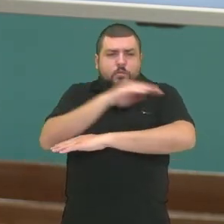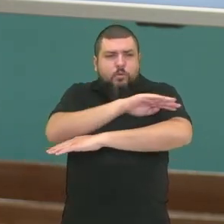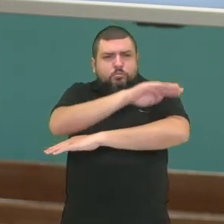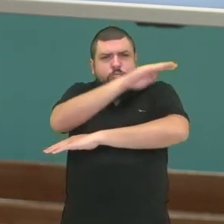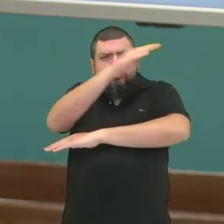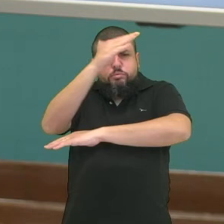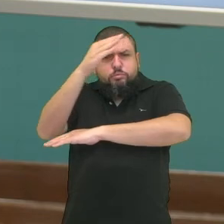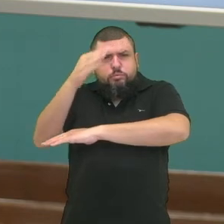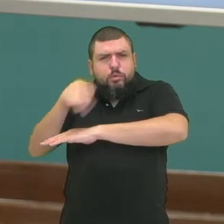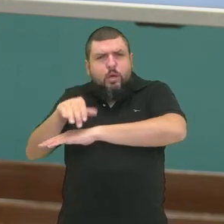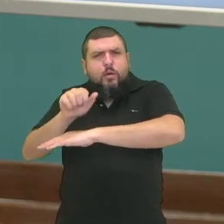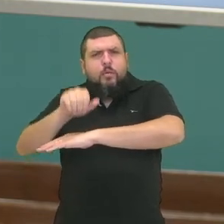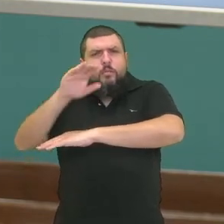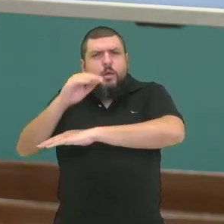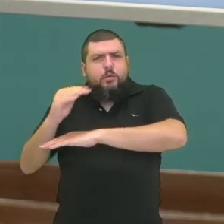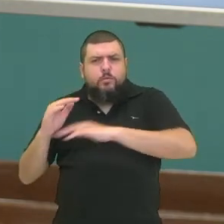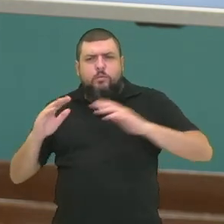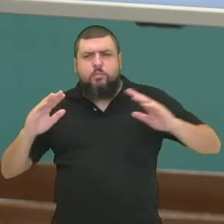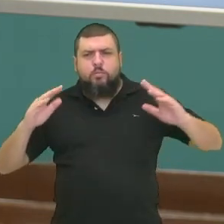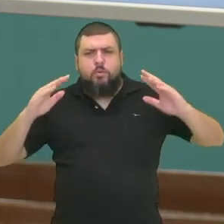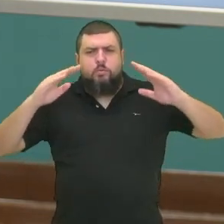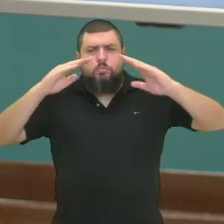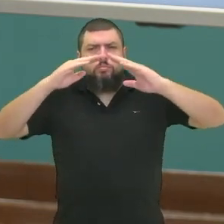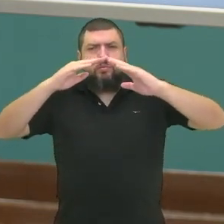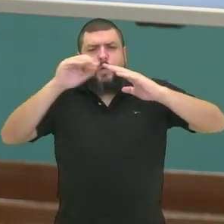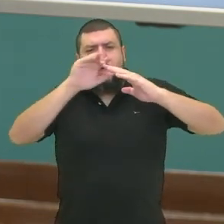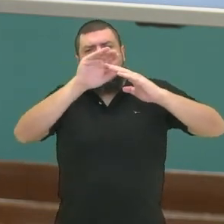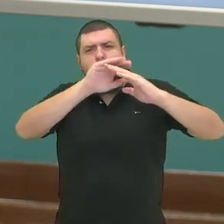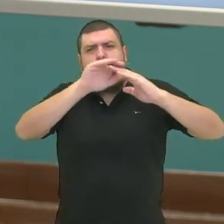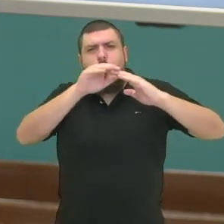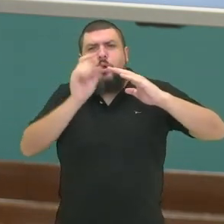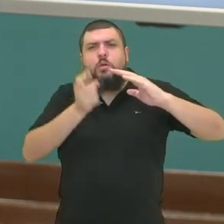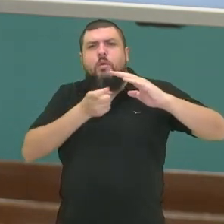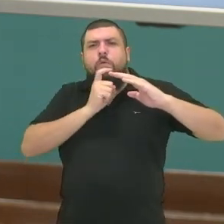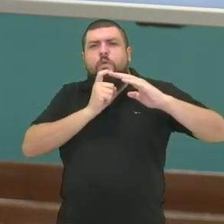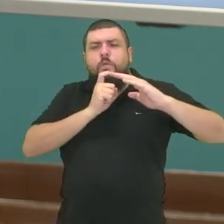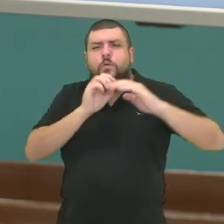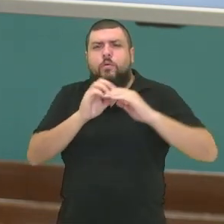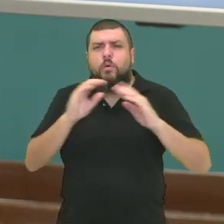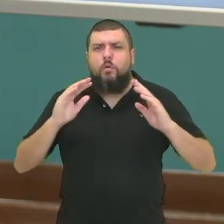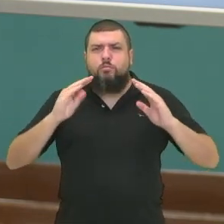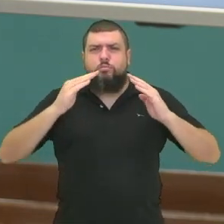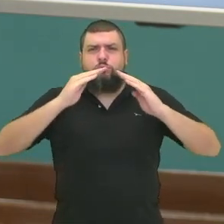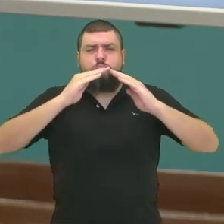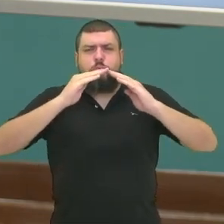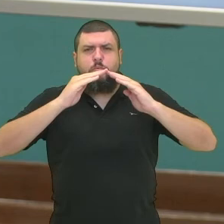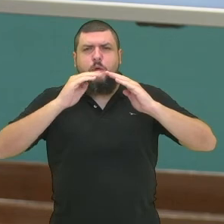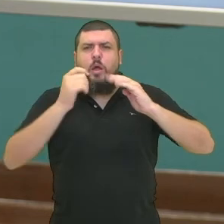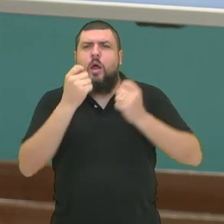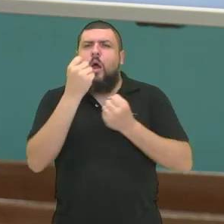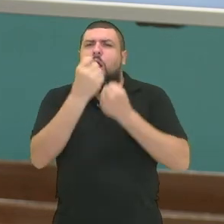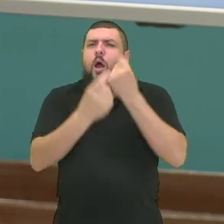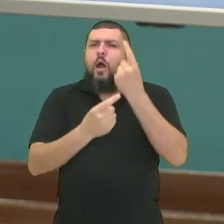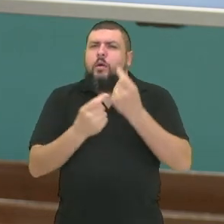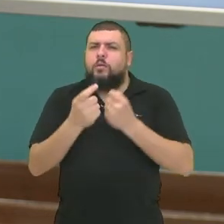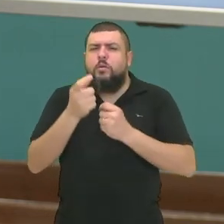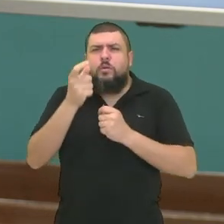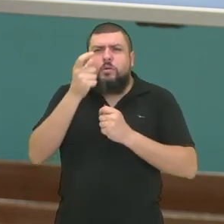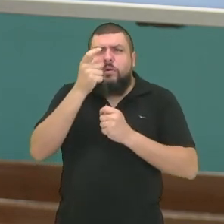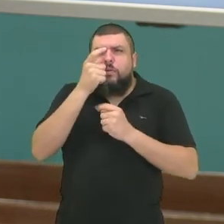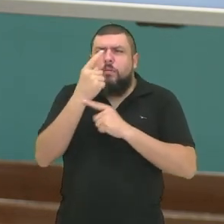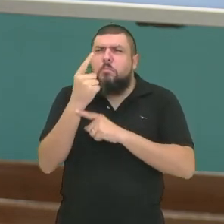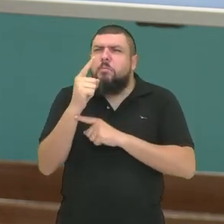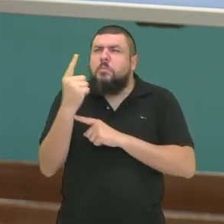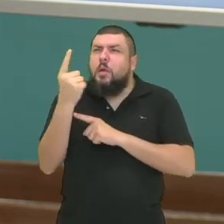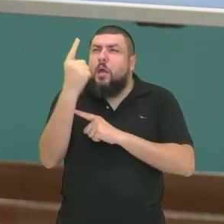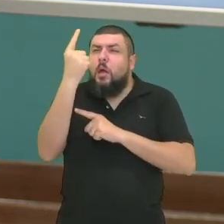fica na atmosfera. Resultado, no topo das montanhas é mais frio. Por isso que você muitas vezes vê neve no topo das montanhas bem altas, como